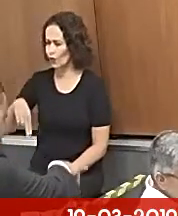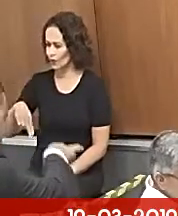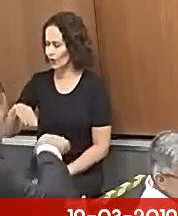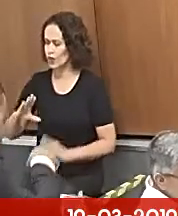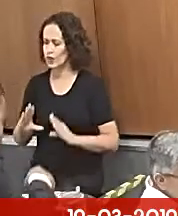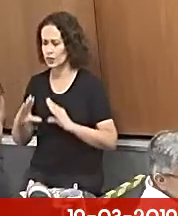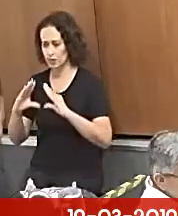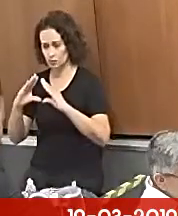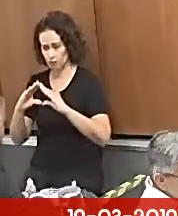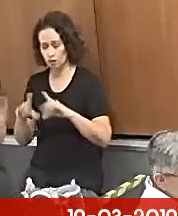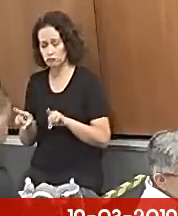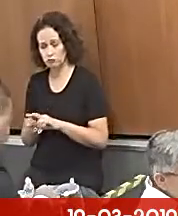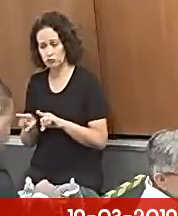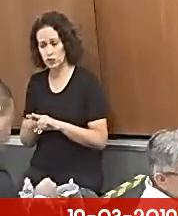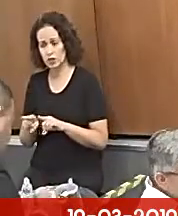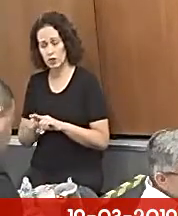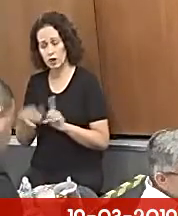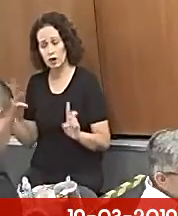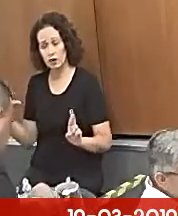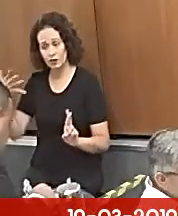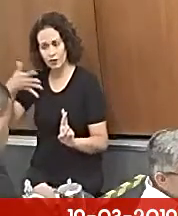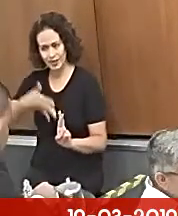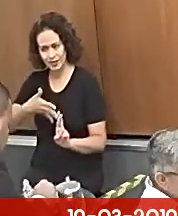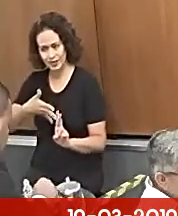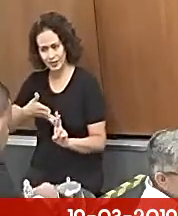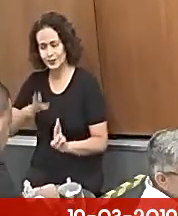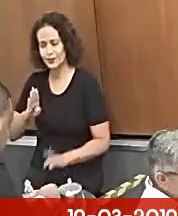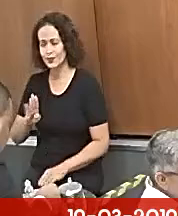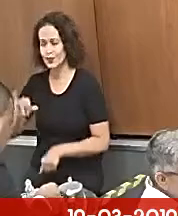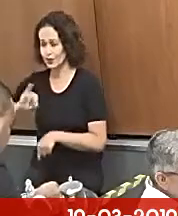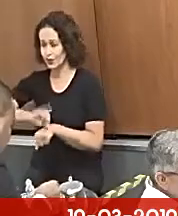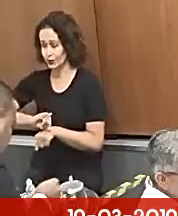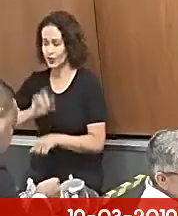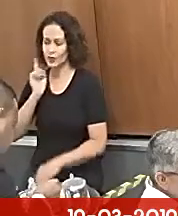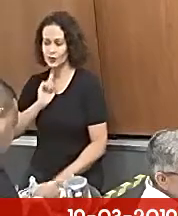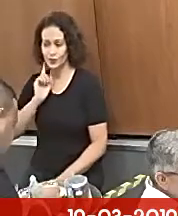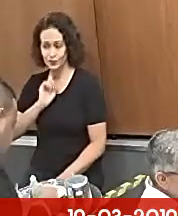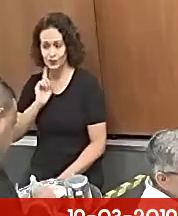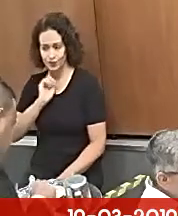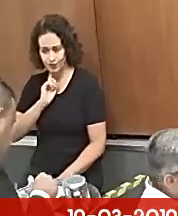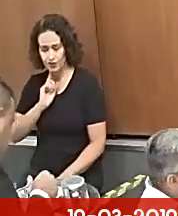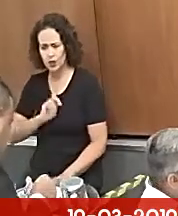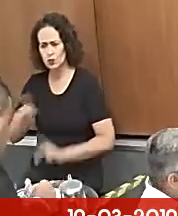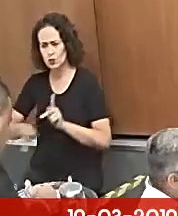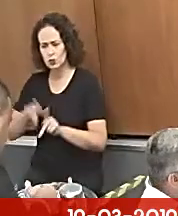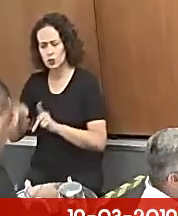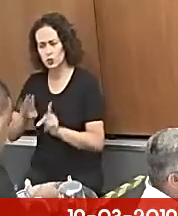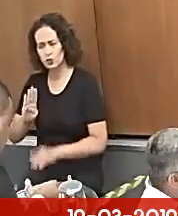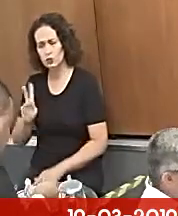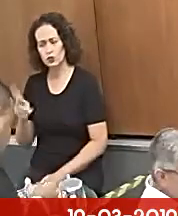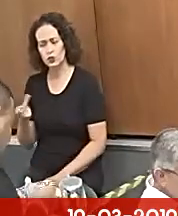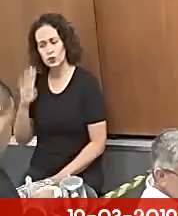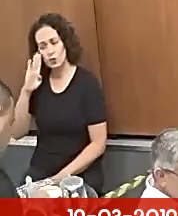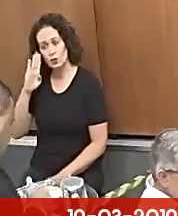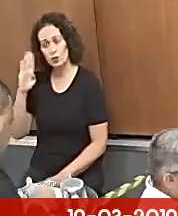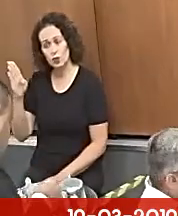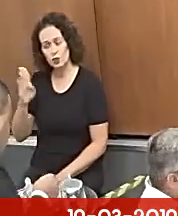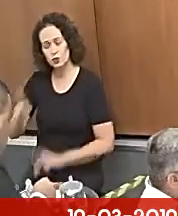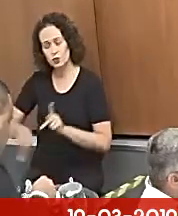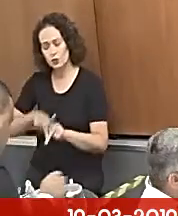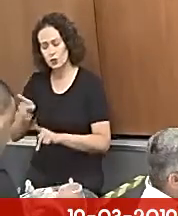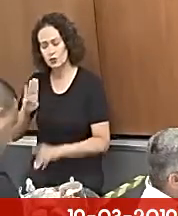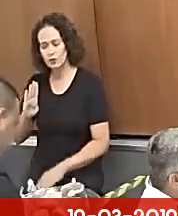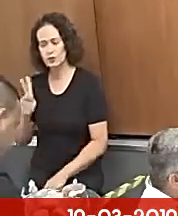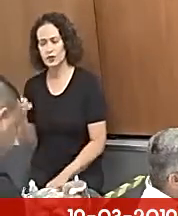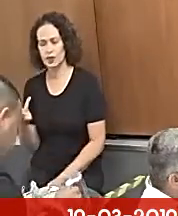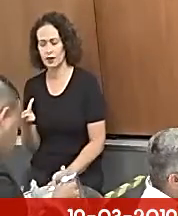é referência para a nossa capital todas as pessoas amapá dos belo horizontinos principalmente o fã do tipo de ataque